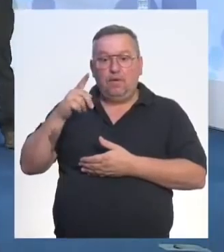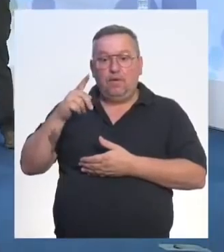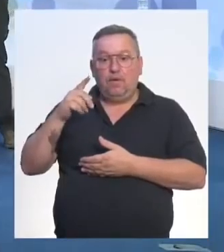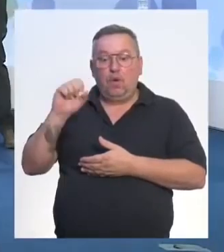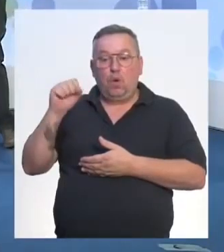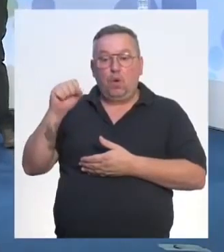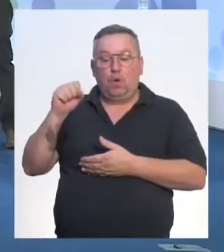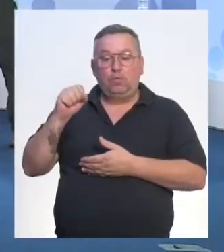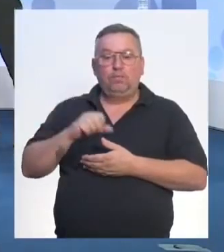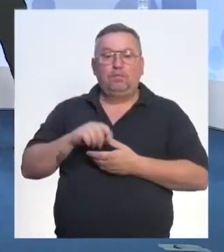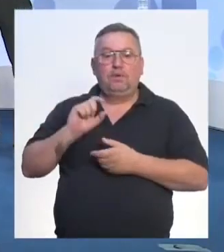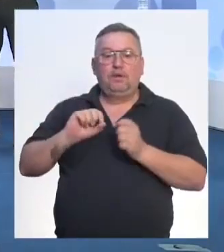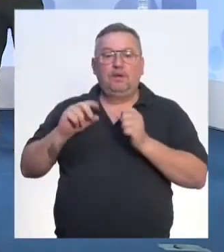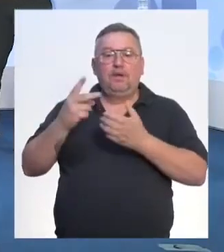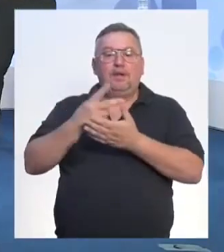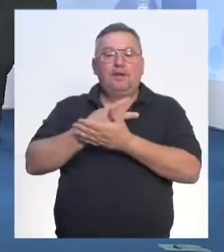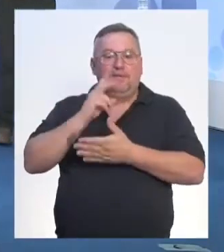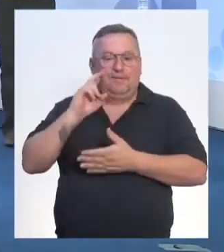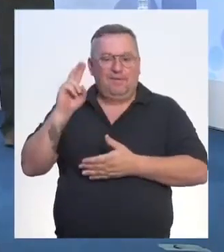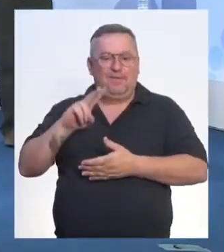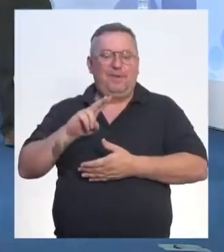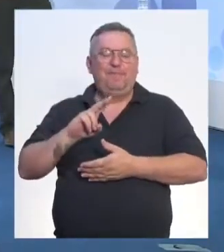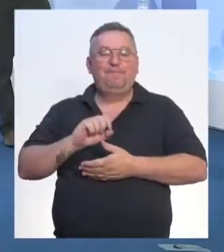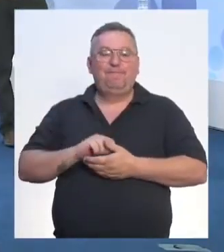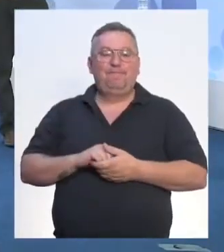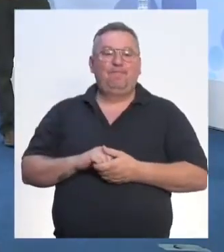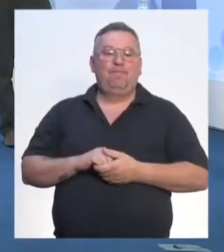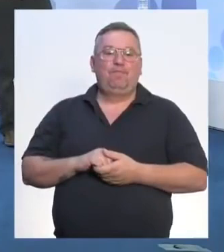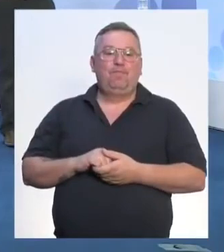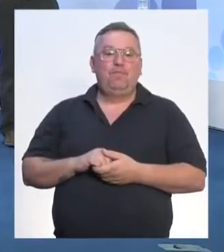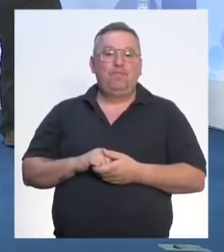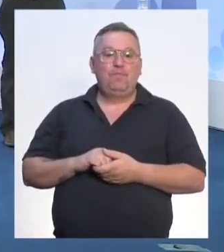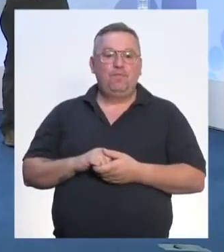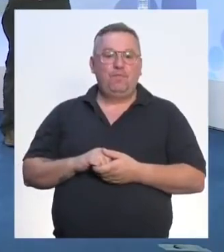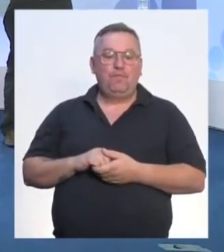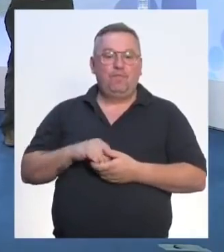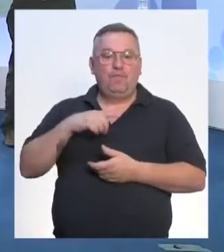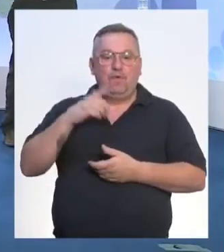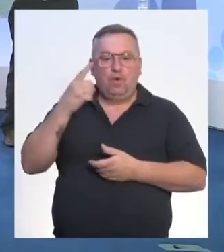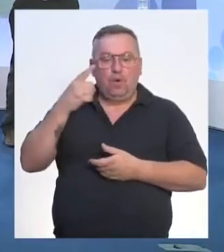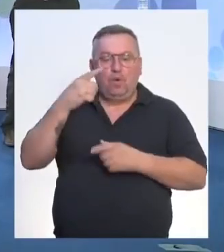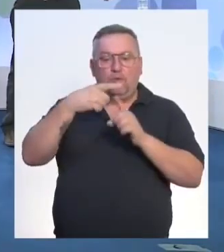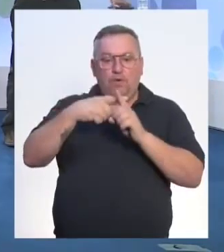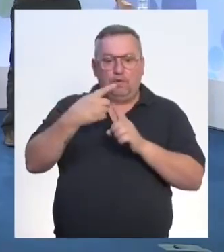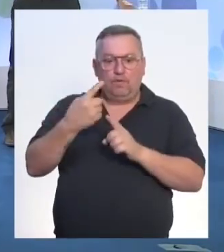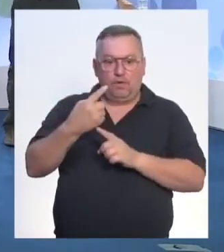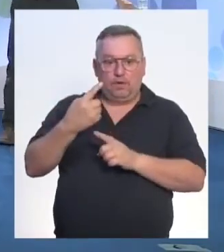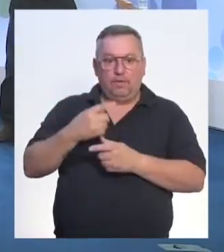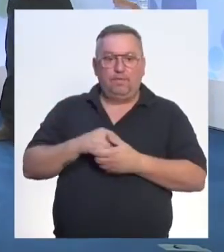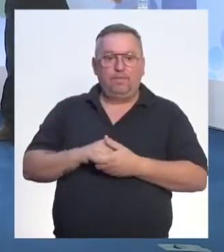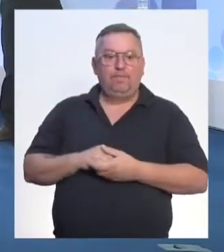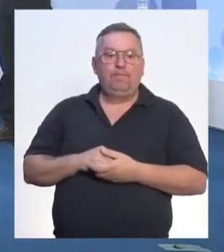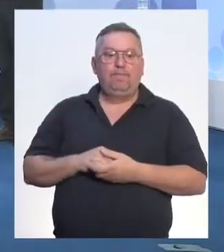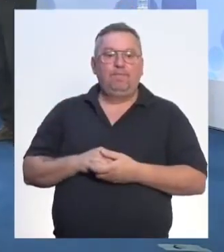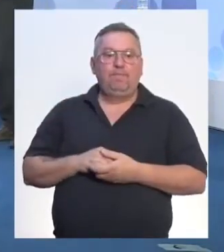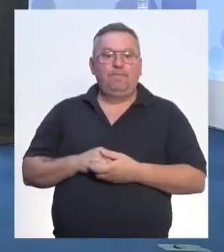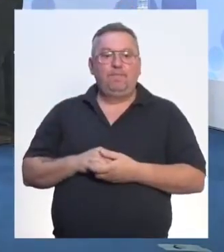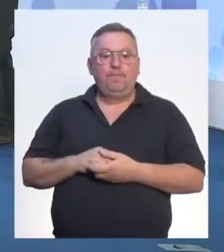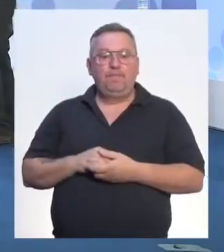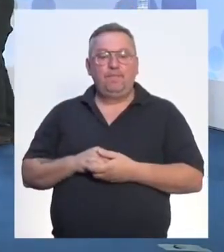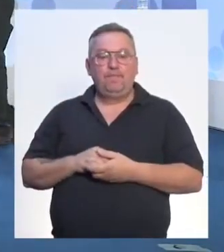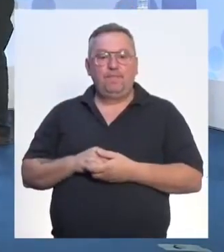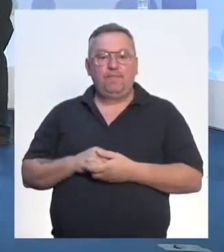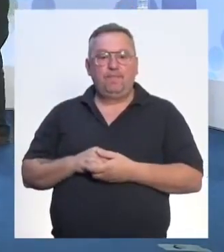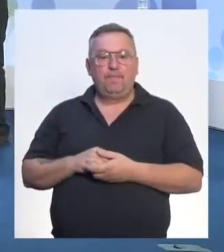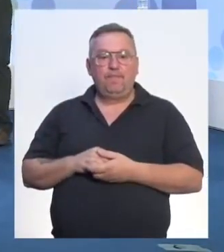de 8 pontos. Quem está errado? Boa, vamos Quem ver tá certo? aí, vamos ver na conta. Ó, eu tenho esse 1 positivo aqui, ele fica sozinho. Vou até anotar mais para cá para vocês verem.